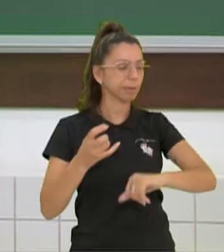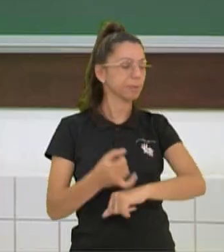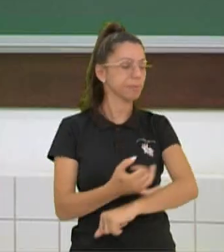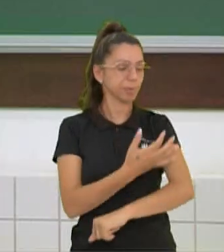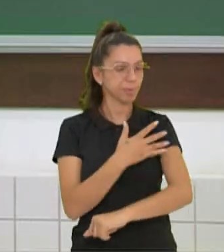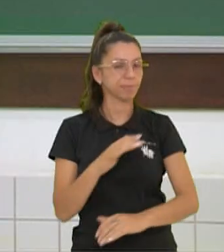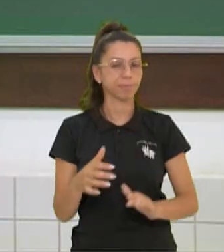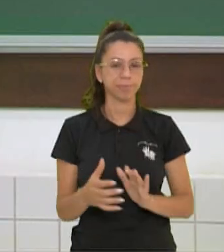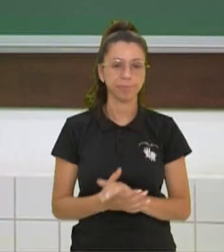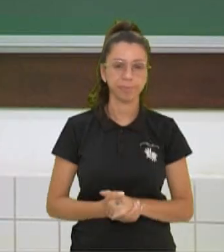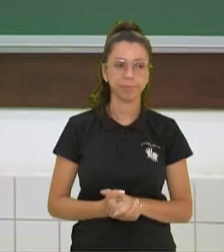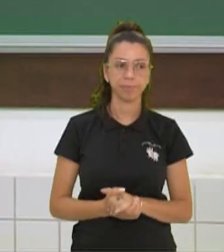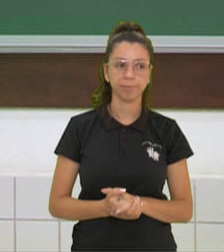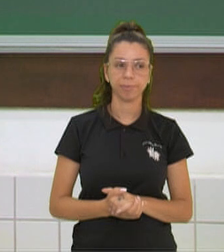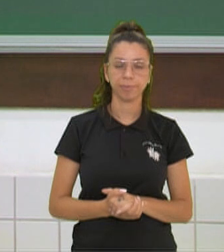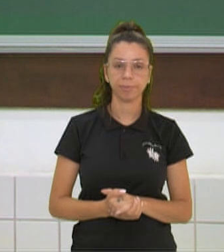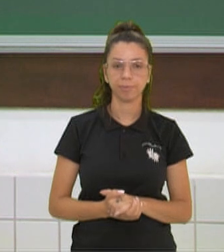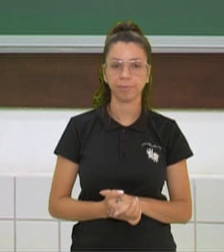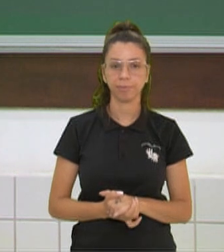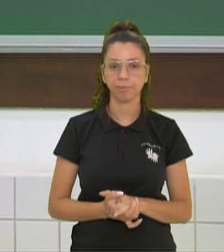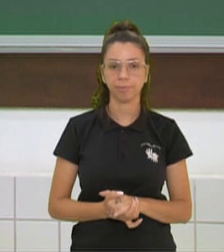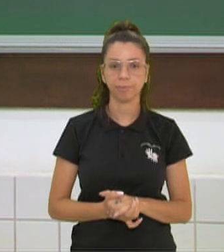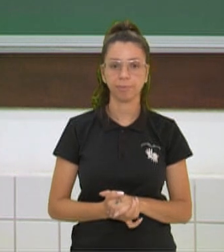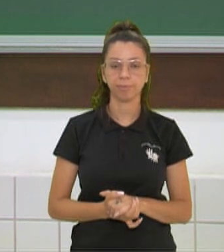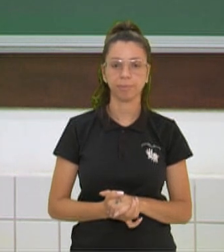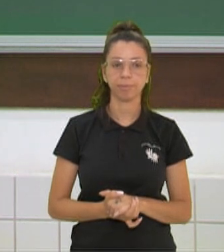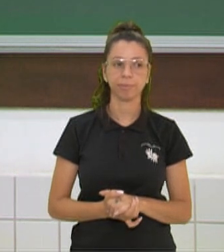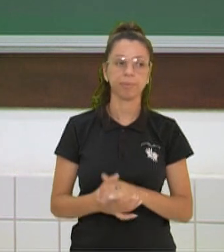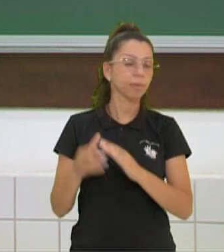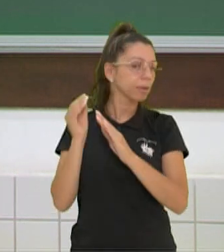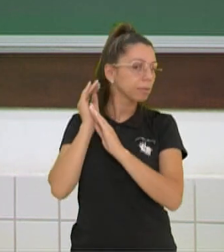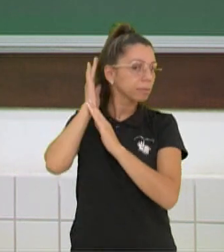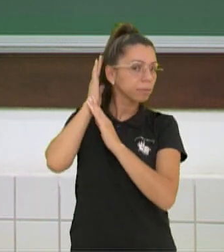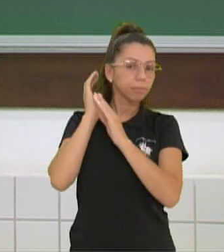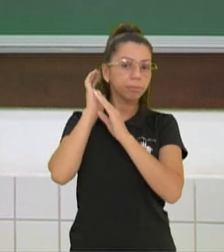né? Aí, e passo aqui.